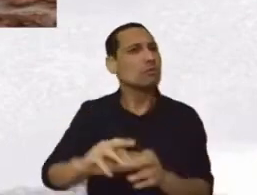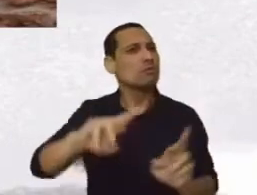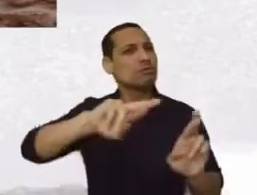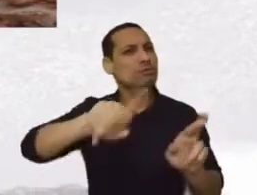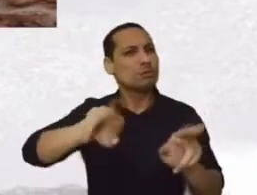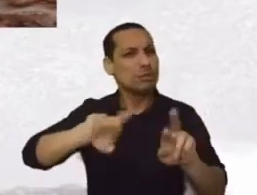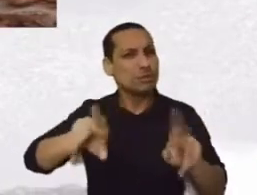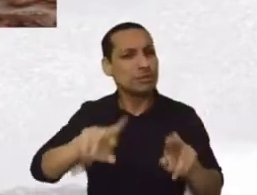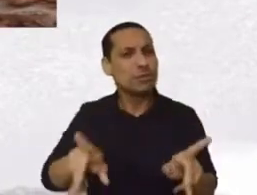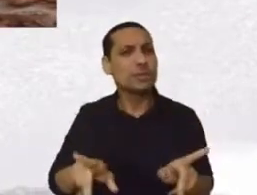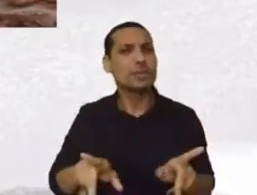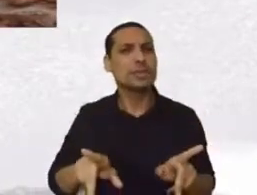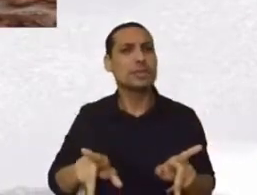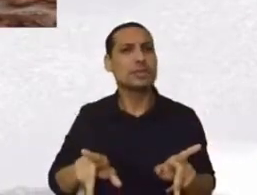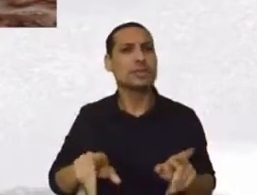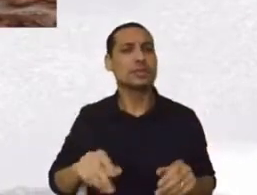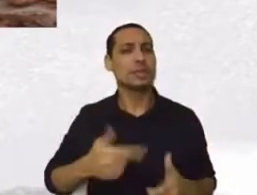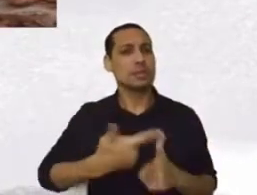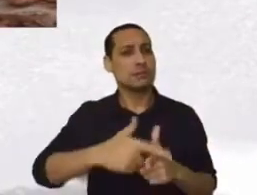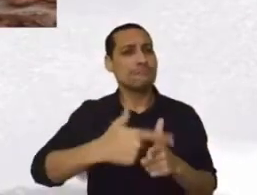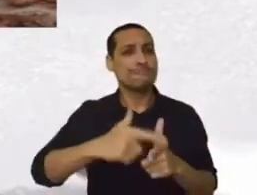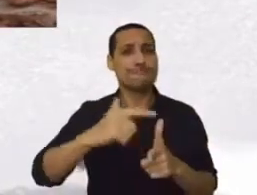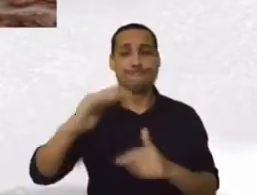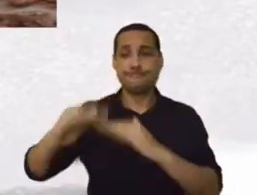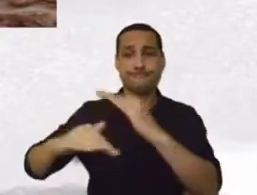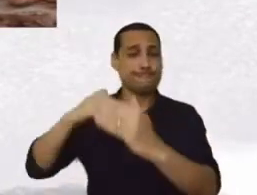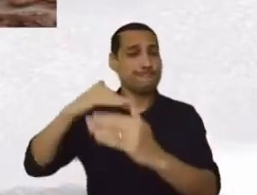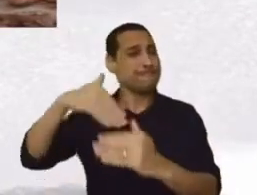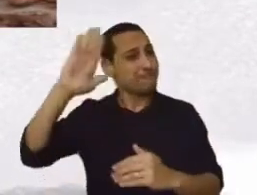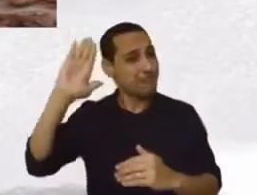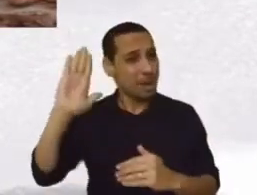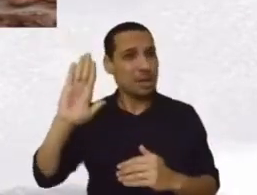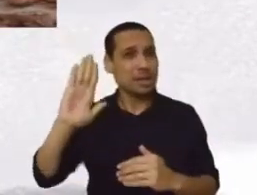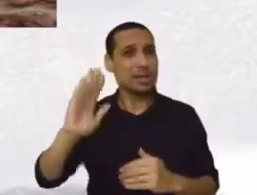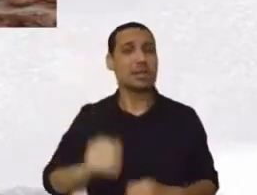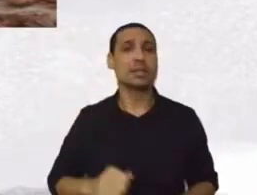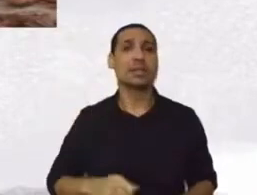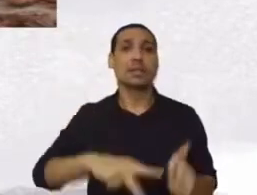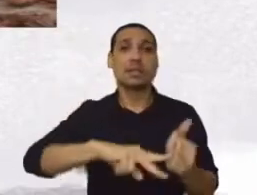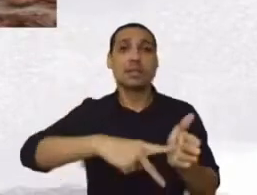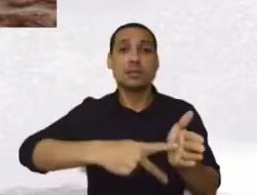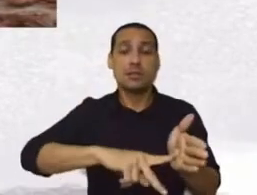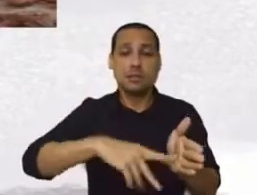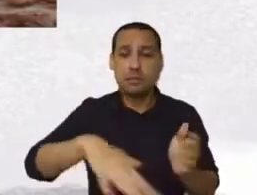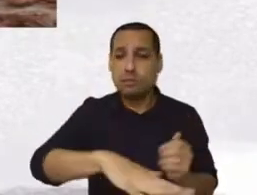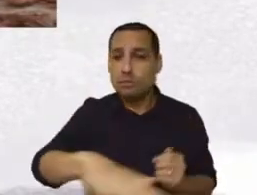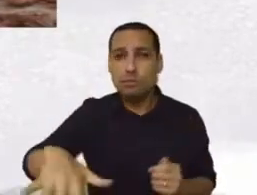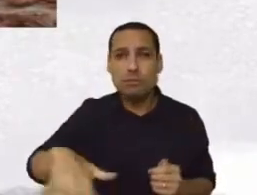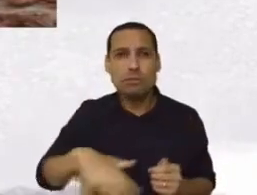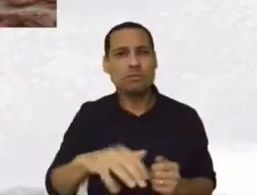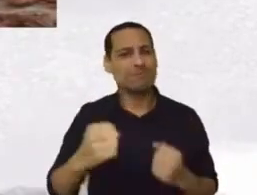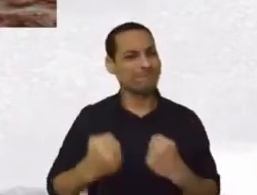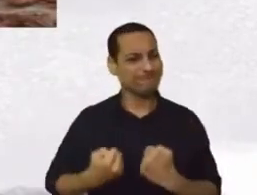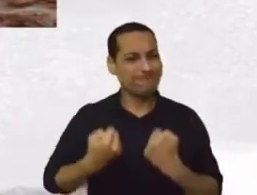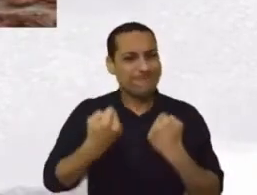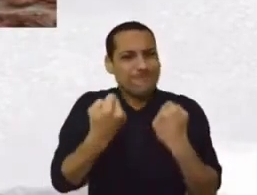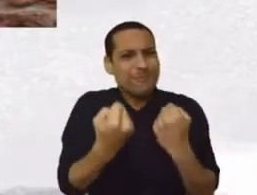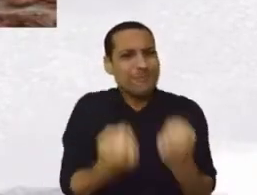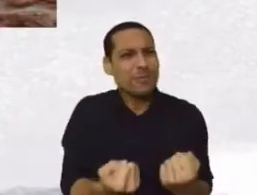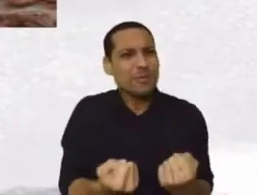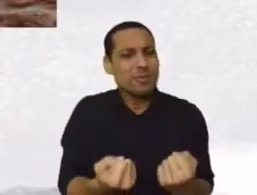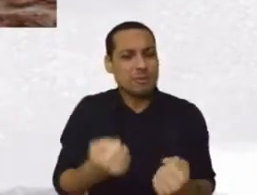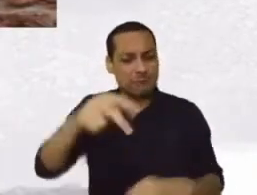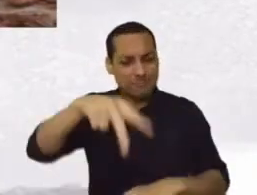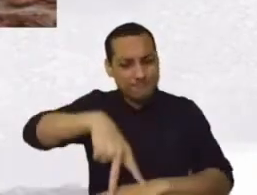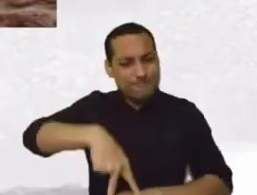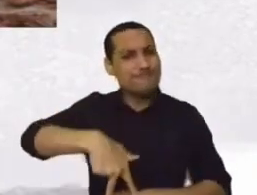crise. O sindicalismo tem que responder, tem que ter uma força enorme para voltar a ter um protagonismo forte